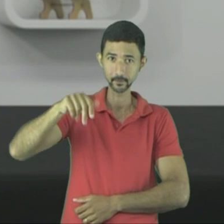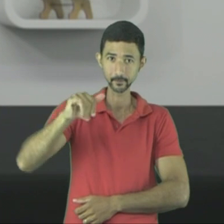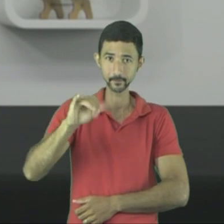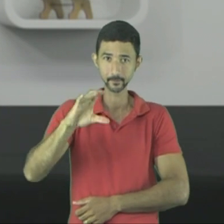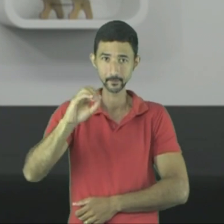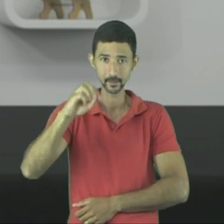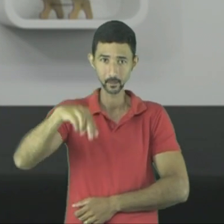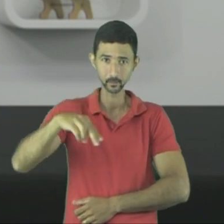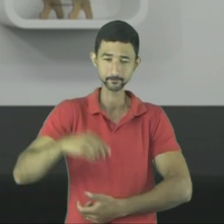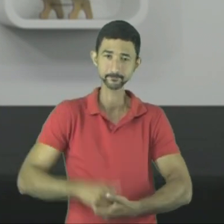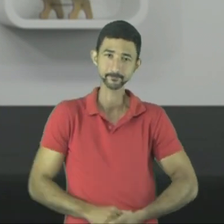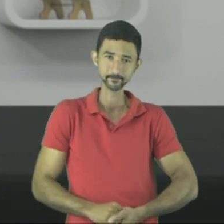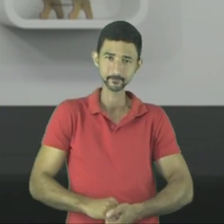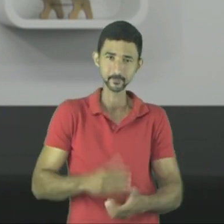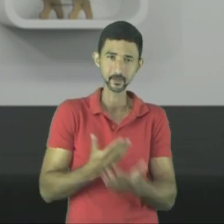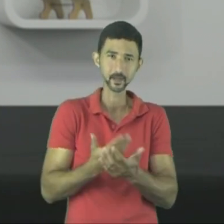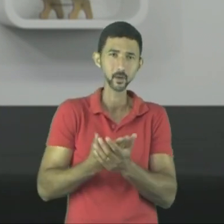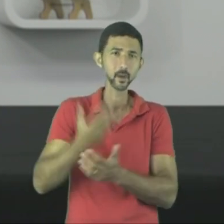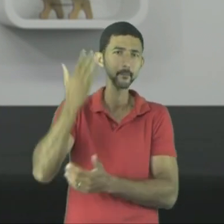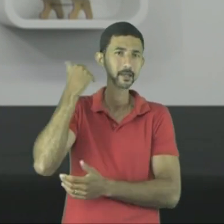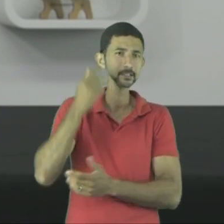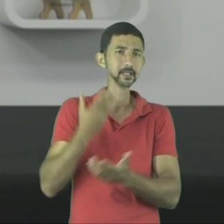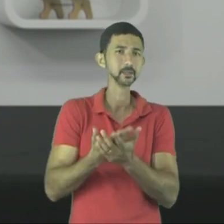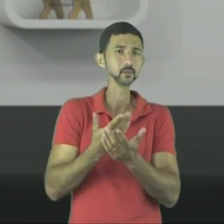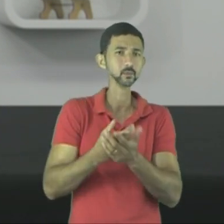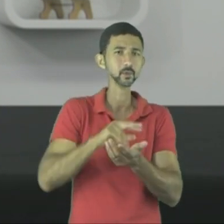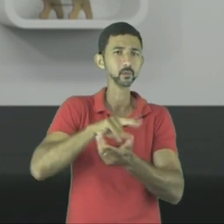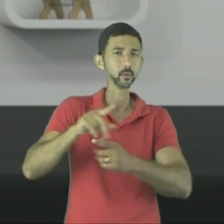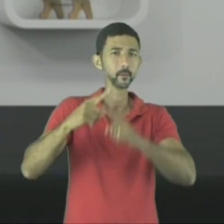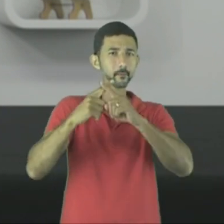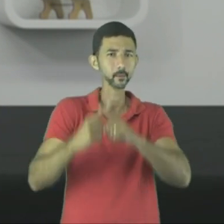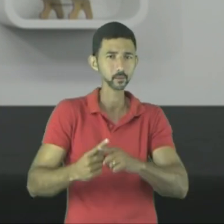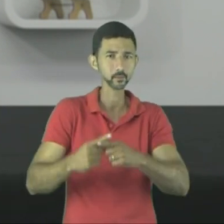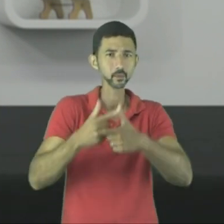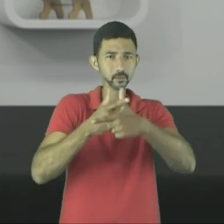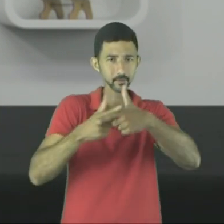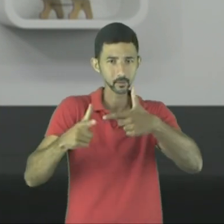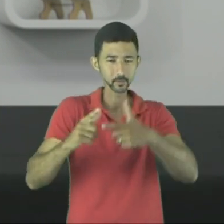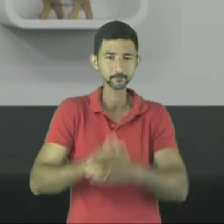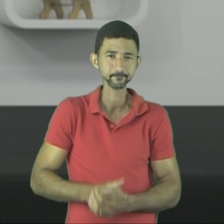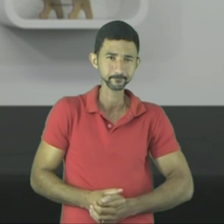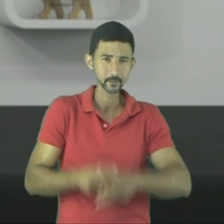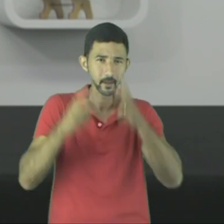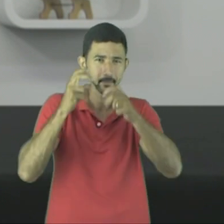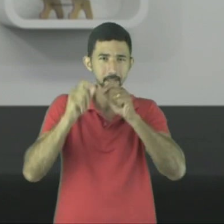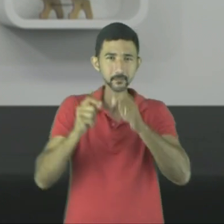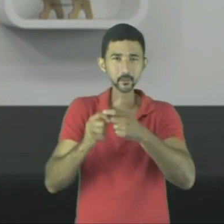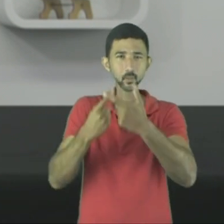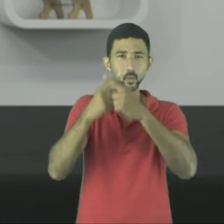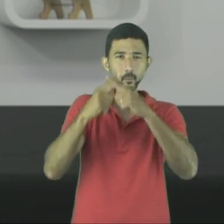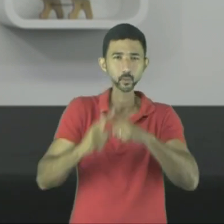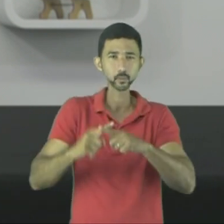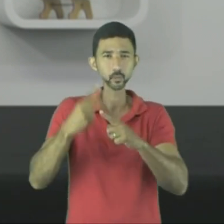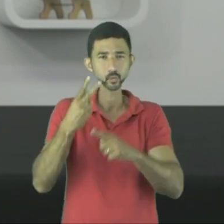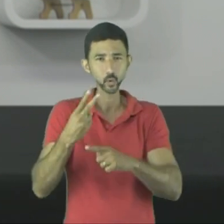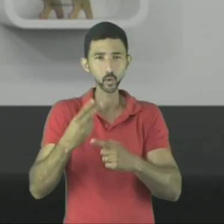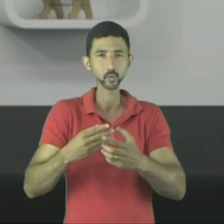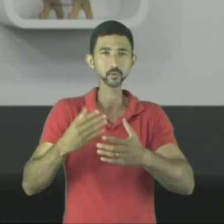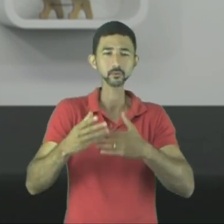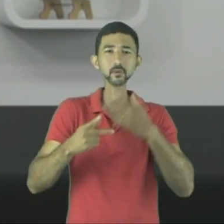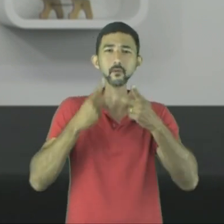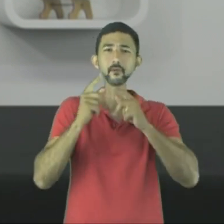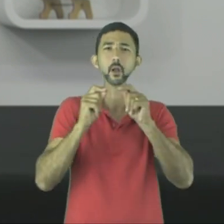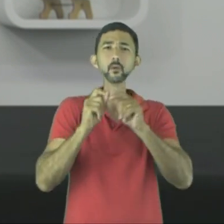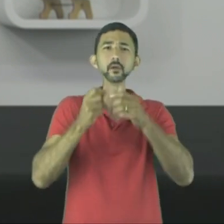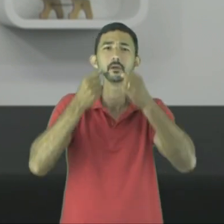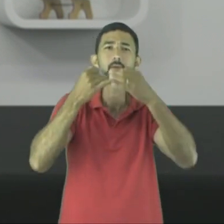Na aula passada, nós estudamos sobre múltiplos e divisores. Vimos que, por exemplo, o múltiplo de 2 são aqueles números que eu